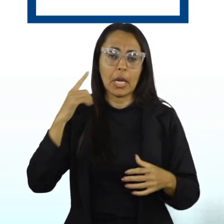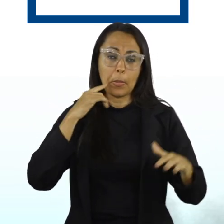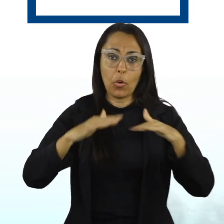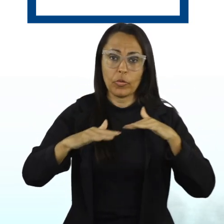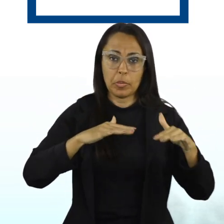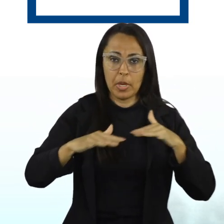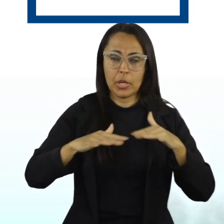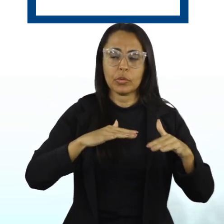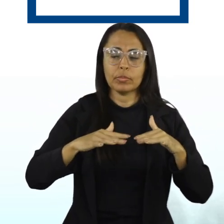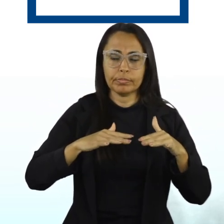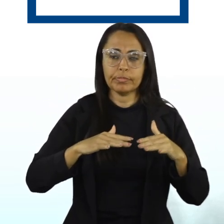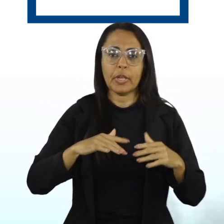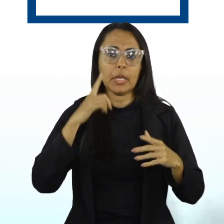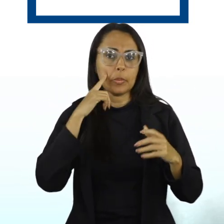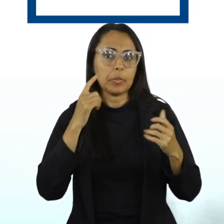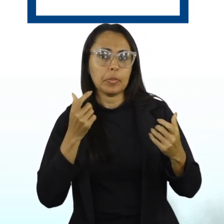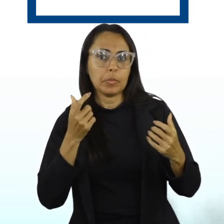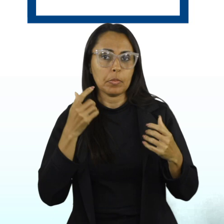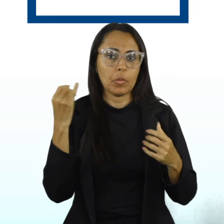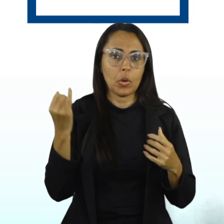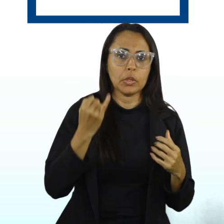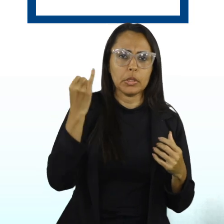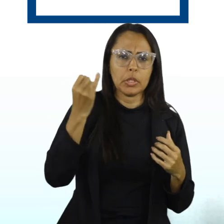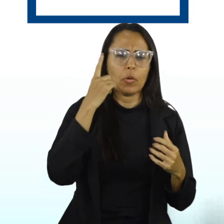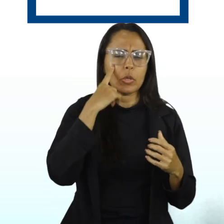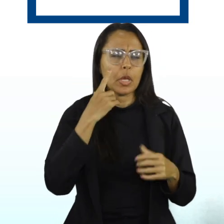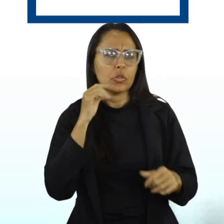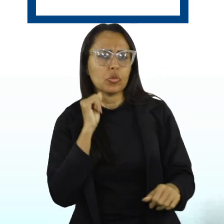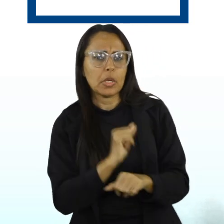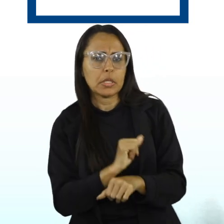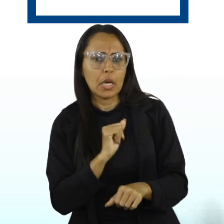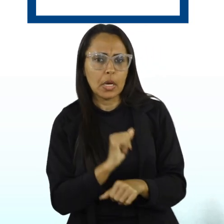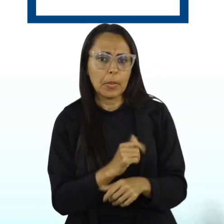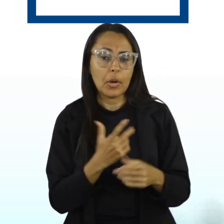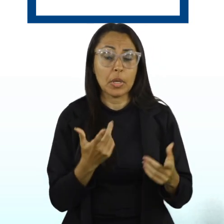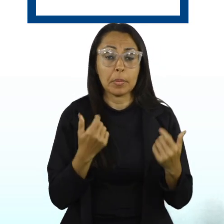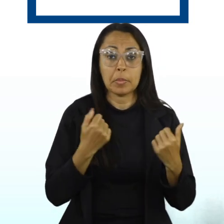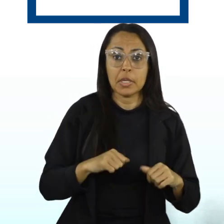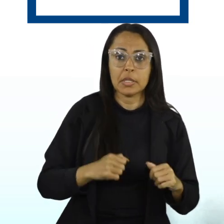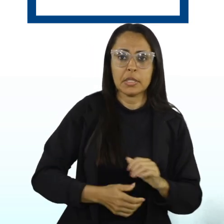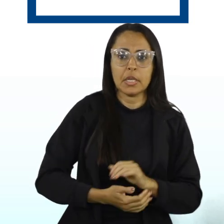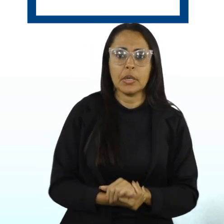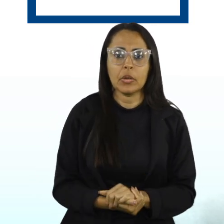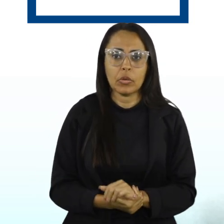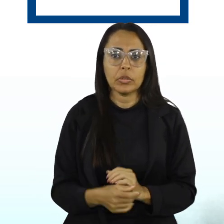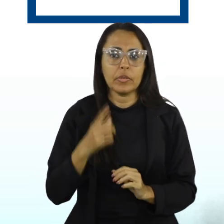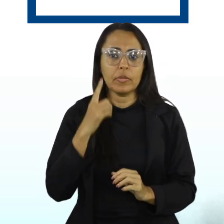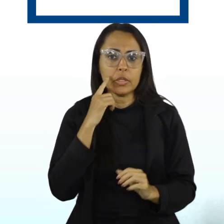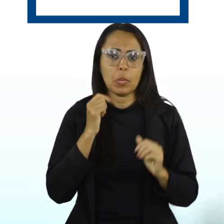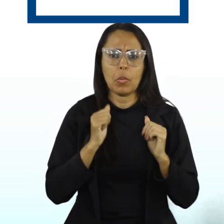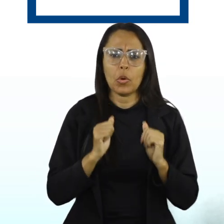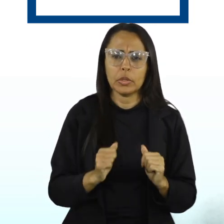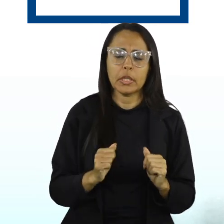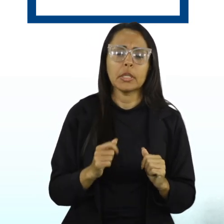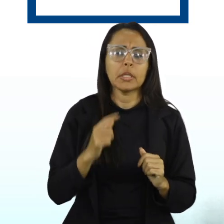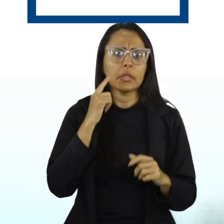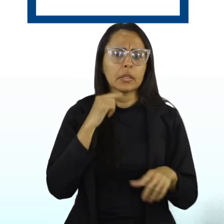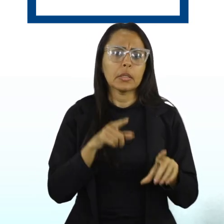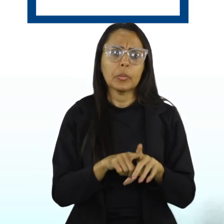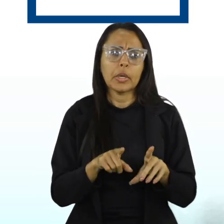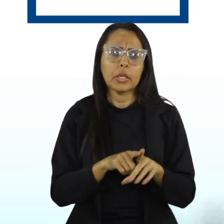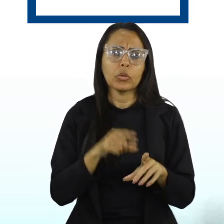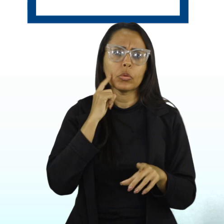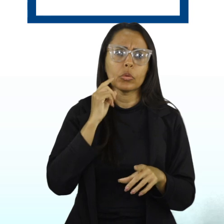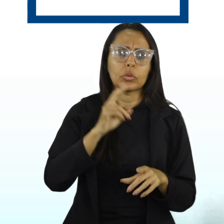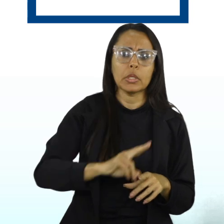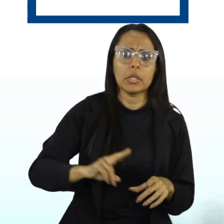movimento, é importante que você precisa meio que pausar a cena. É como se você tivesse esse poder de pausar o objeto e